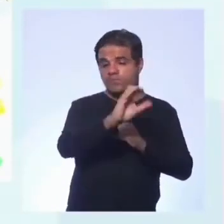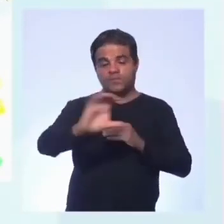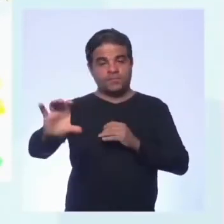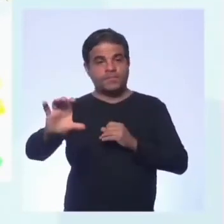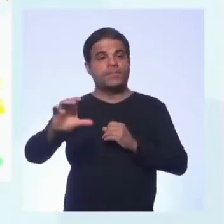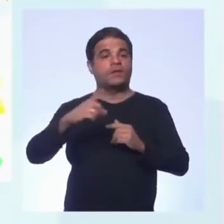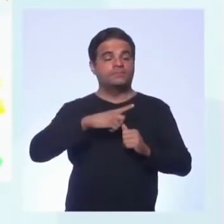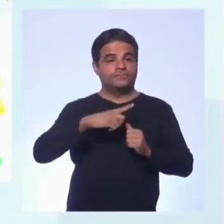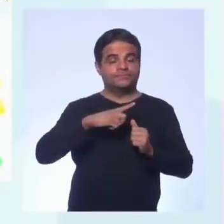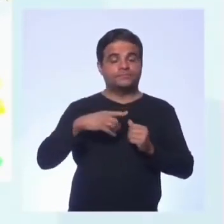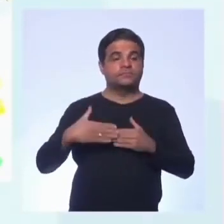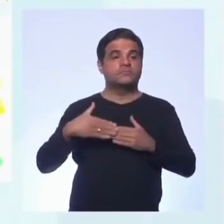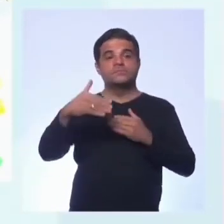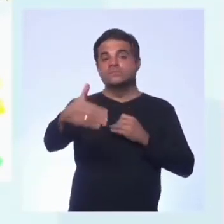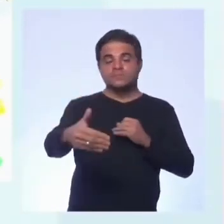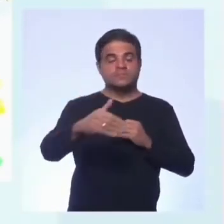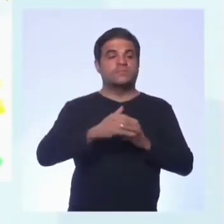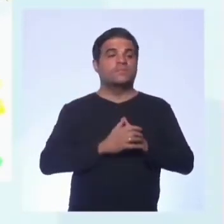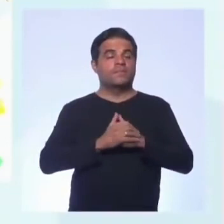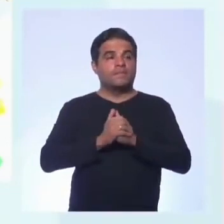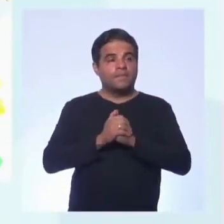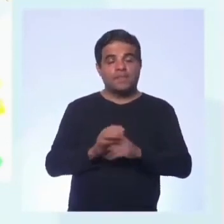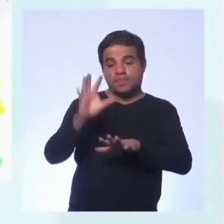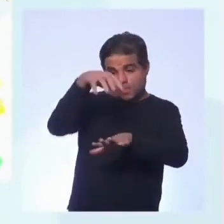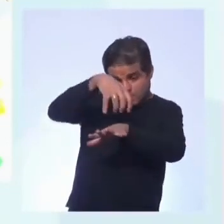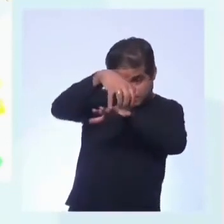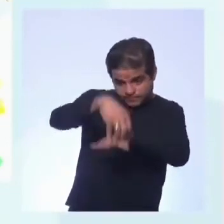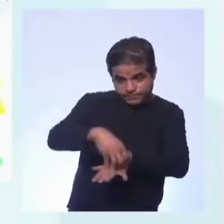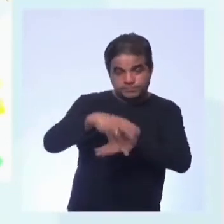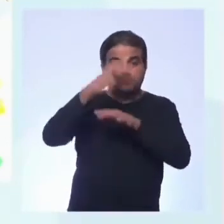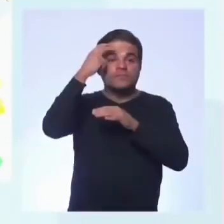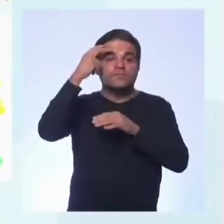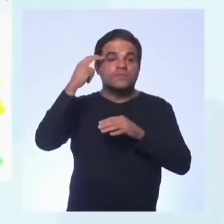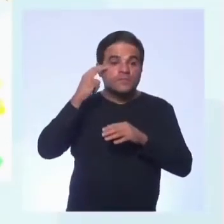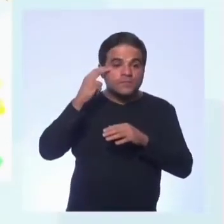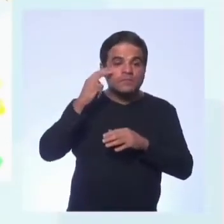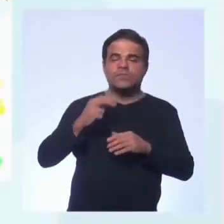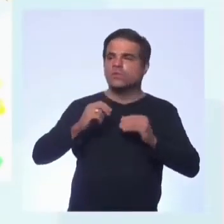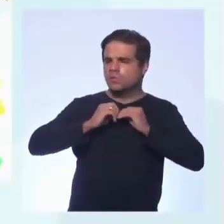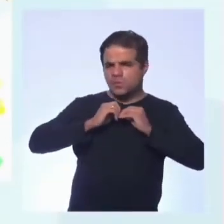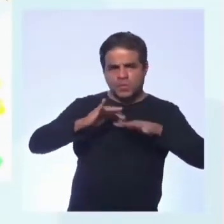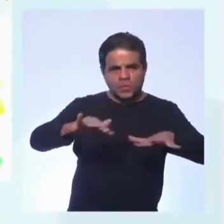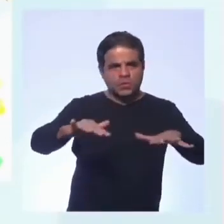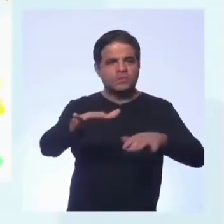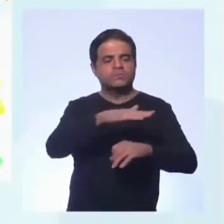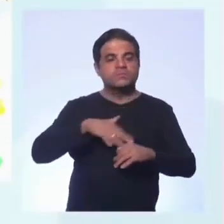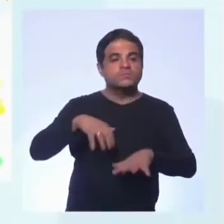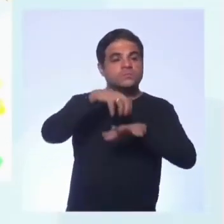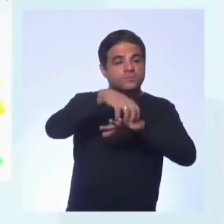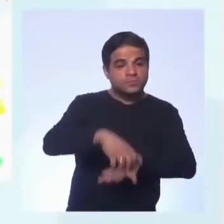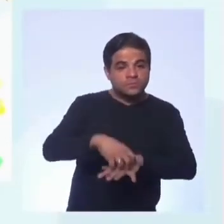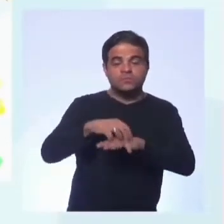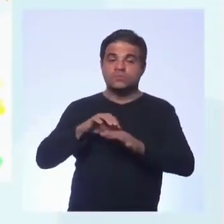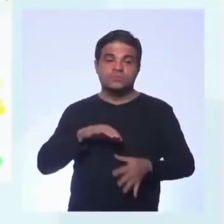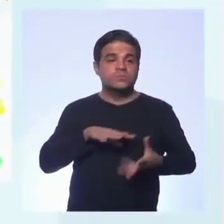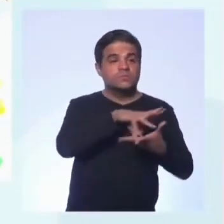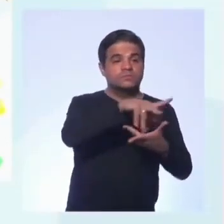França como um centro da cultura, né, um centro irradiador da cultura para o